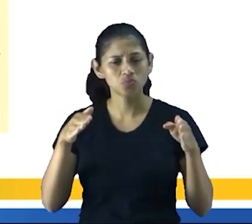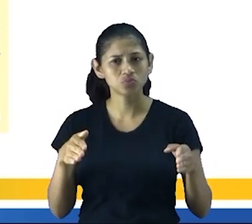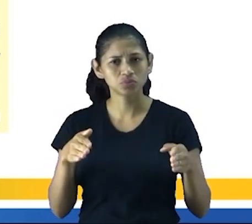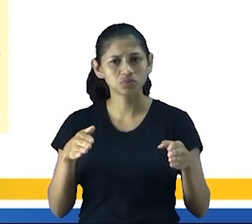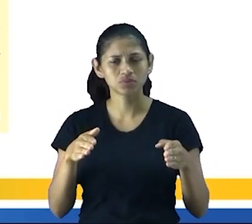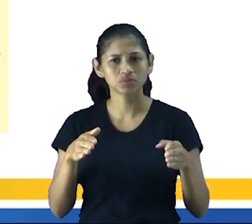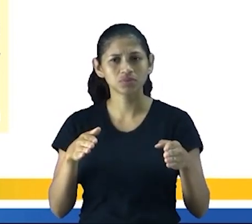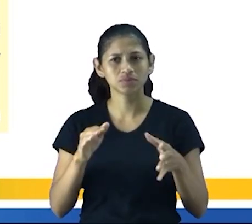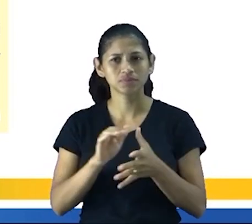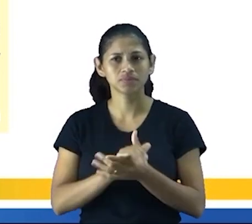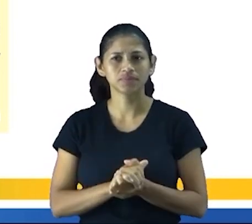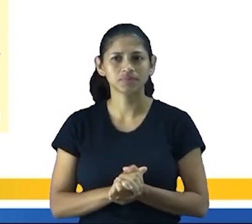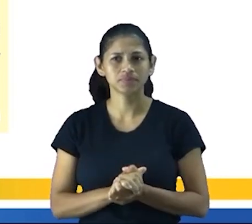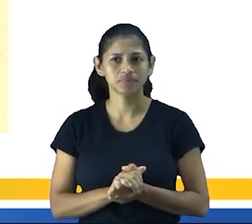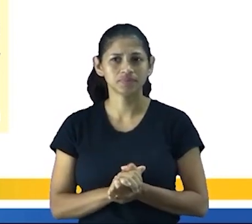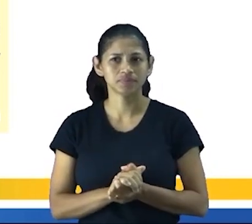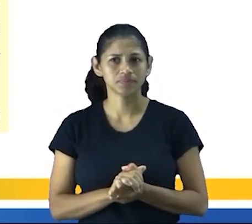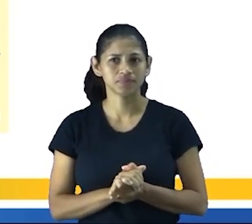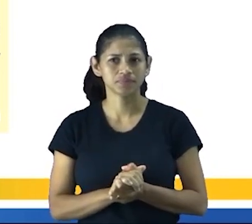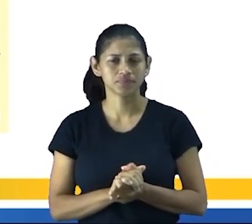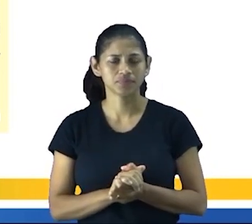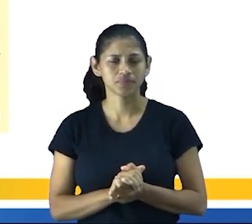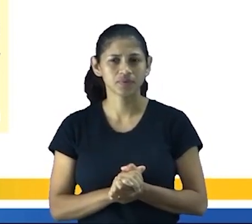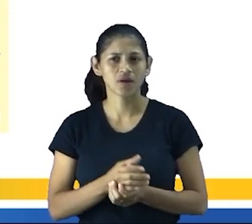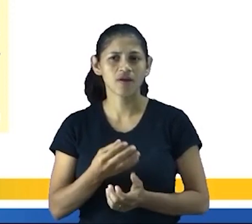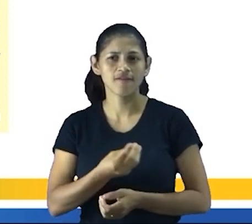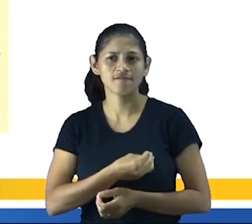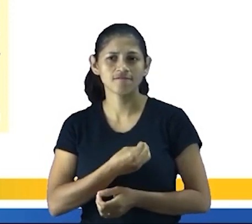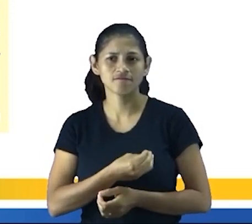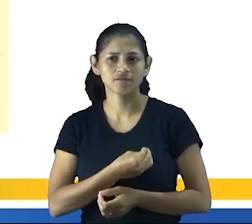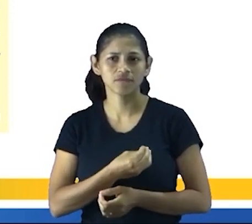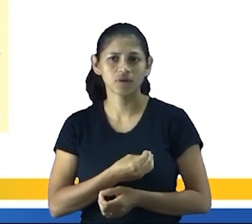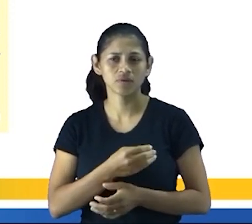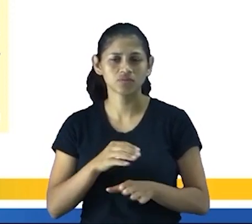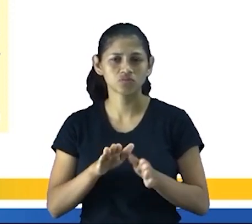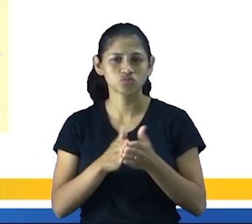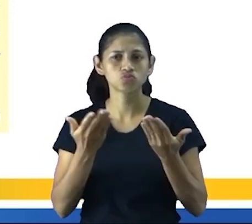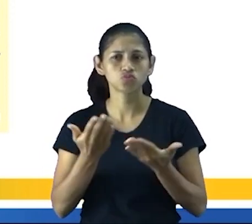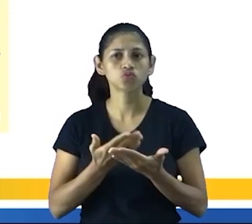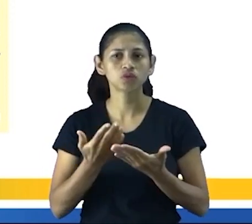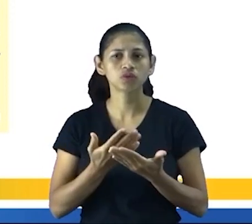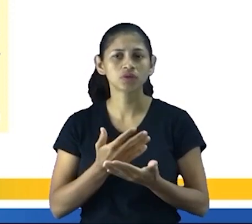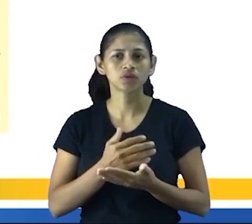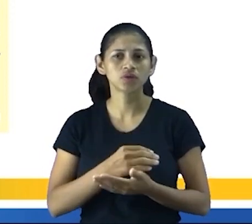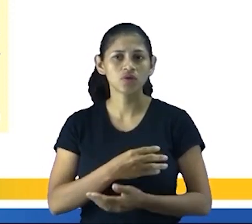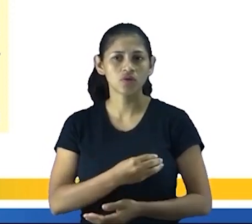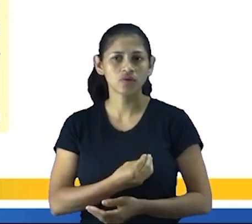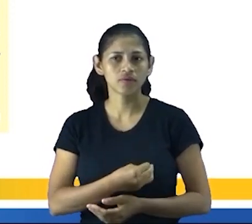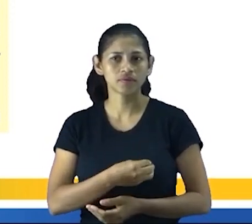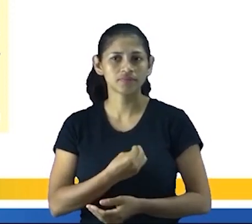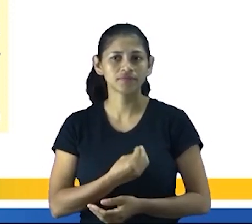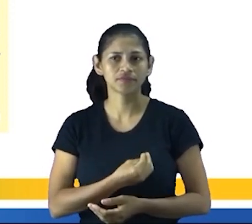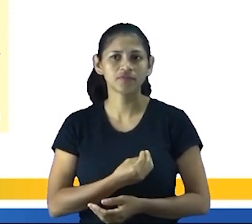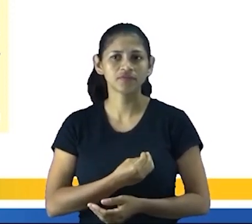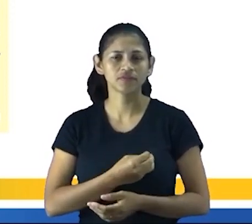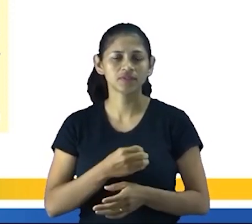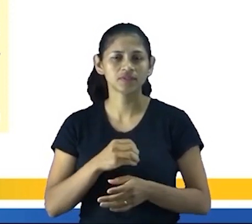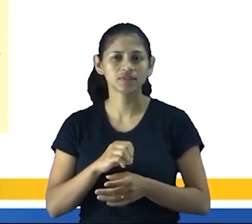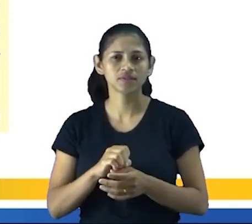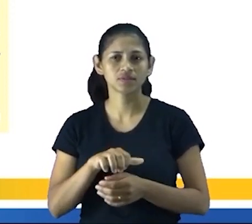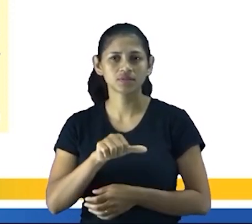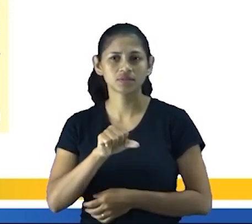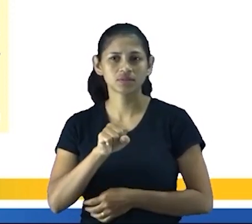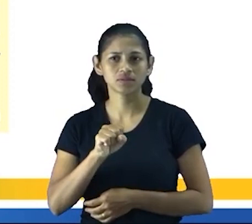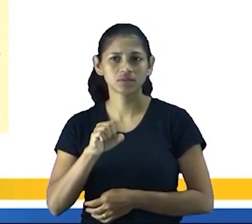cabras. Então nós temos um fragmento da obra Vidas Secas de Graciliano Ramos. Temos aí uma imagem para mostrar